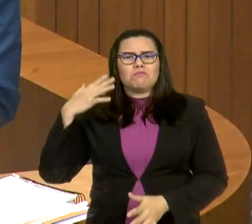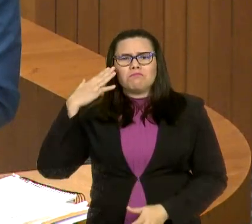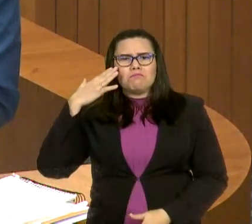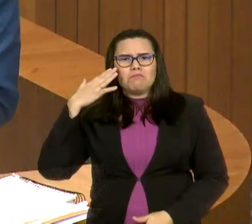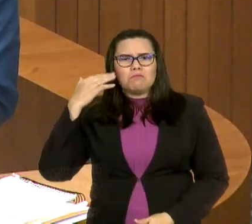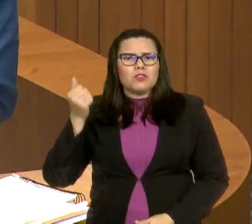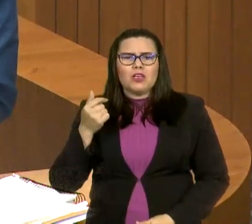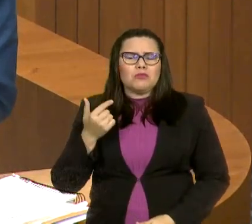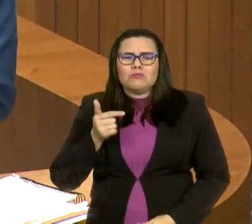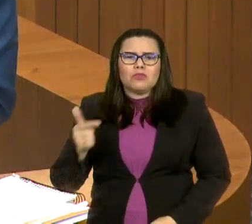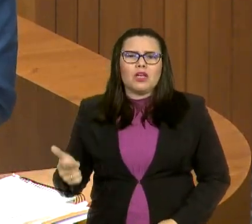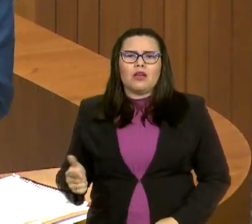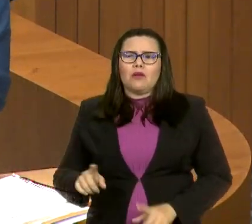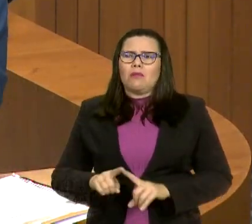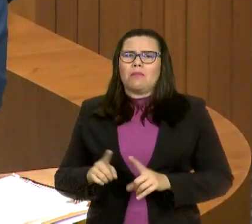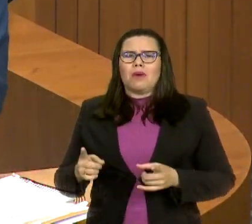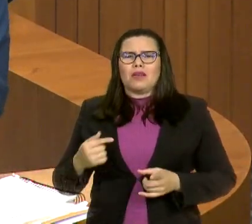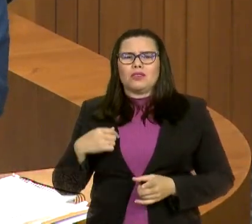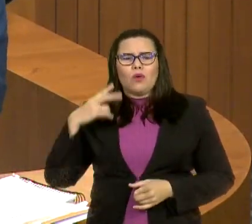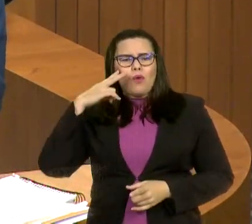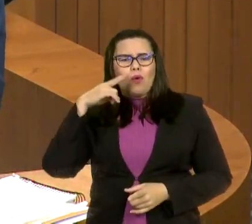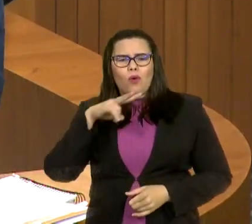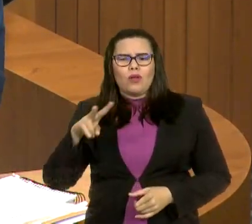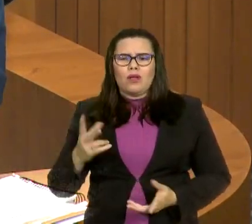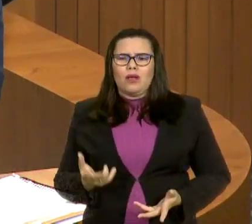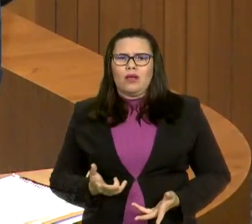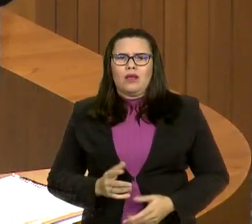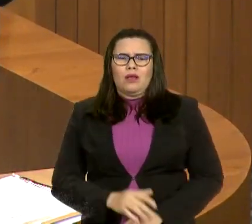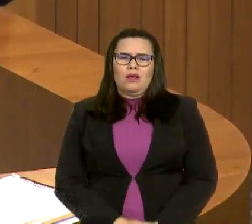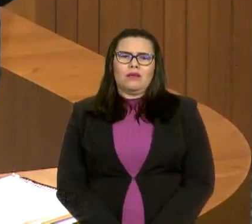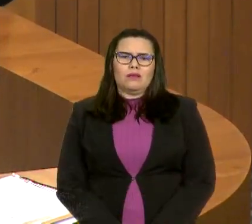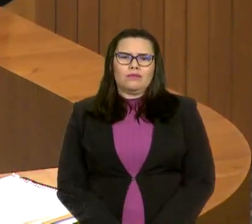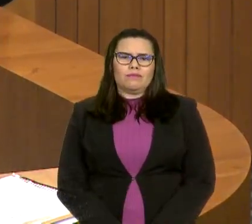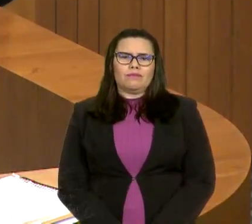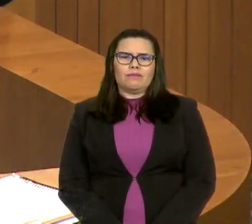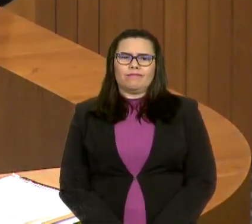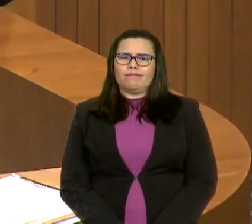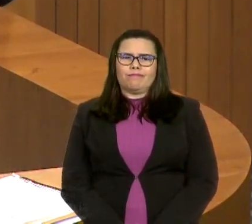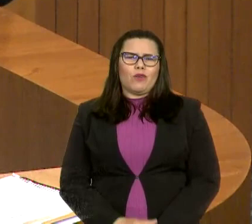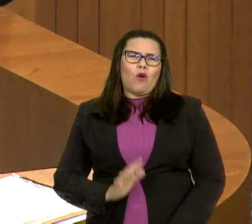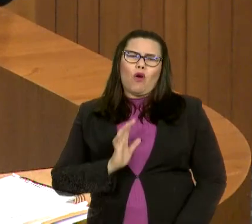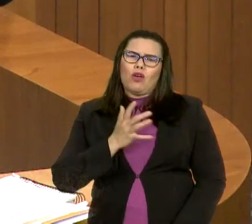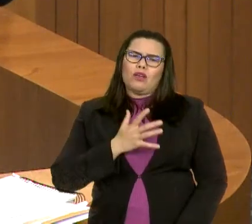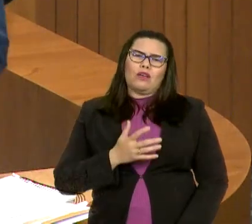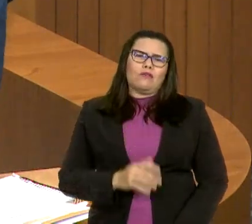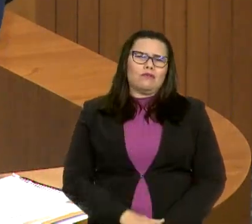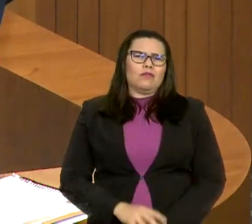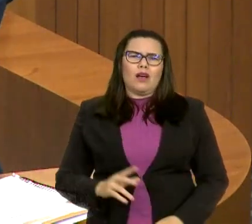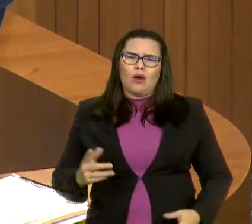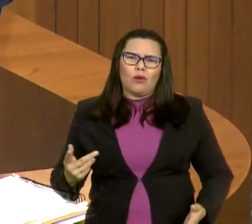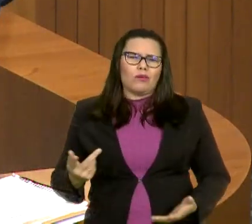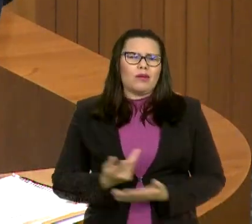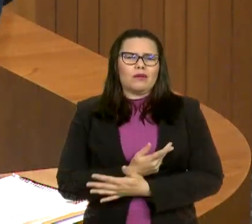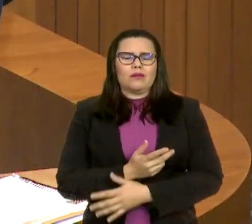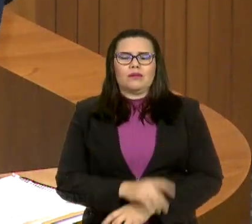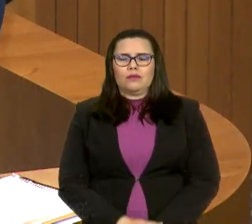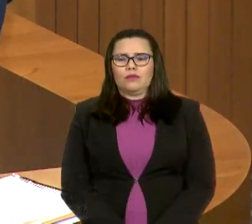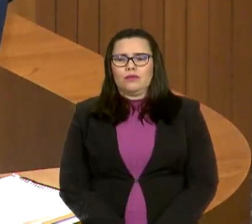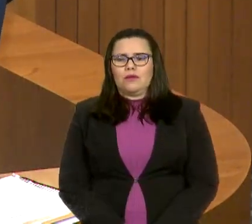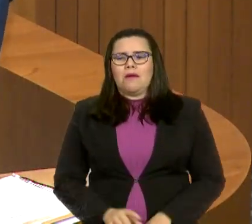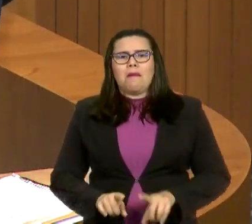Vinícius Júnior, todo mundo quer tomar carona aí. Não! Somos contra racismo, somos contra racismo. Aqui no